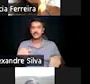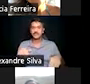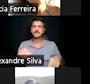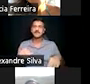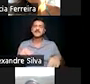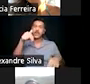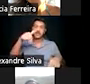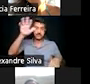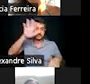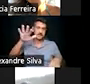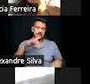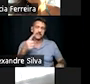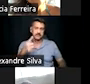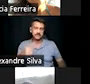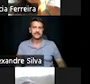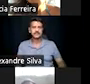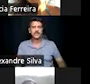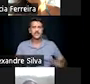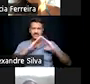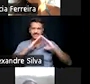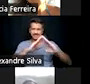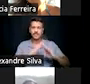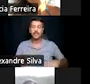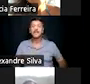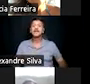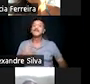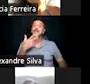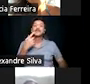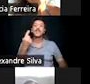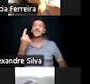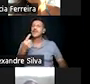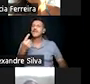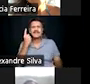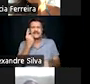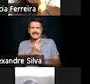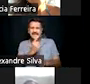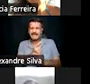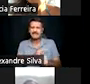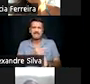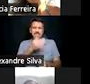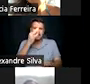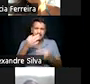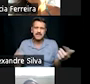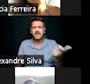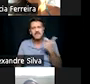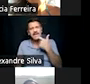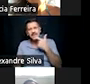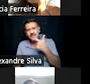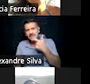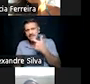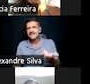iquinofóssil. Mas não mais do que isso. Aquilo que eu imaginava, que eu encontraria plantas, peixes,